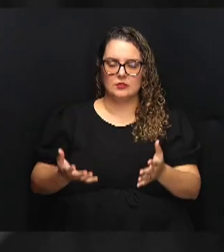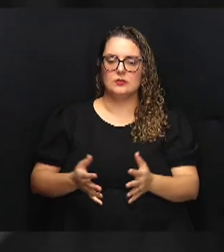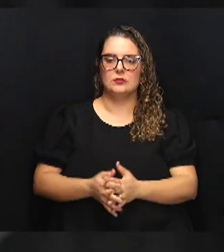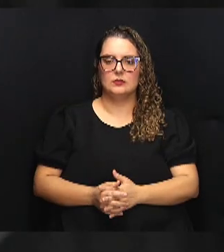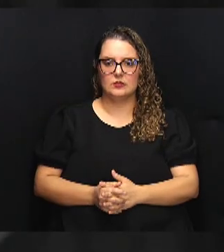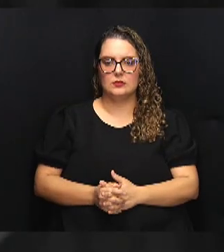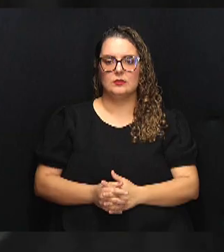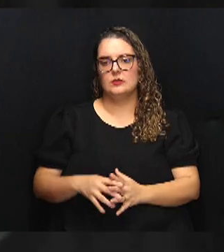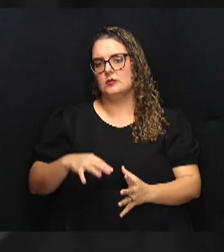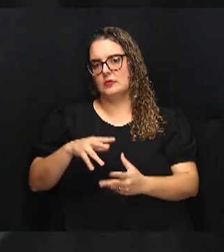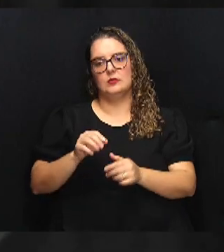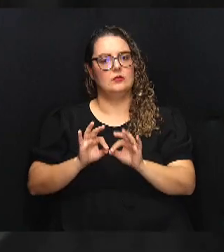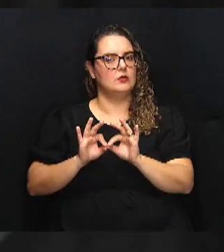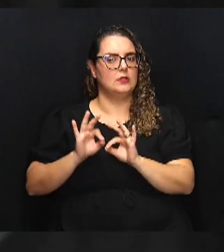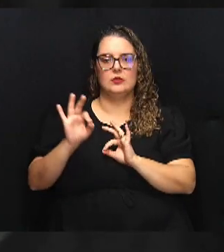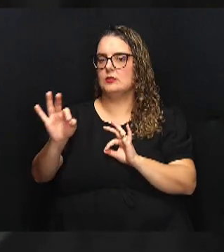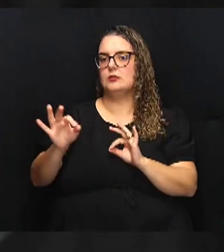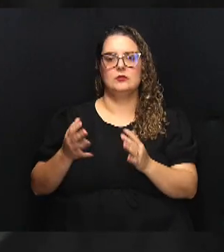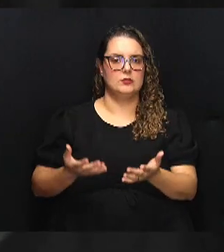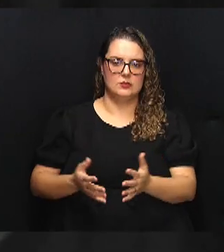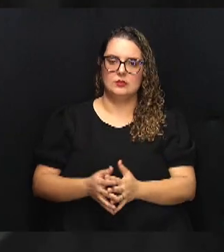no mundo, estamos muito distantes.